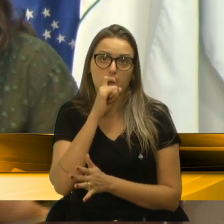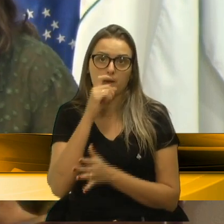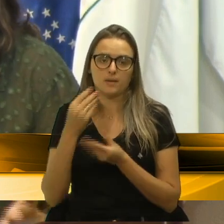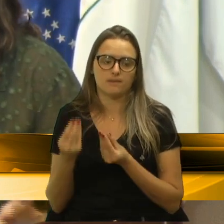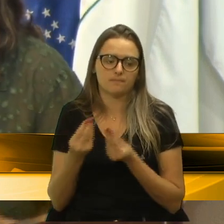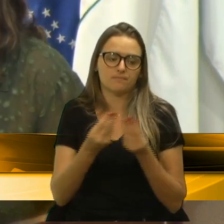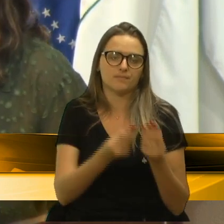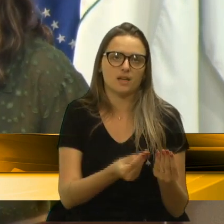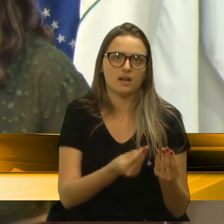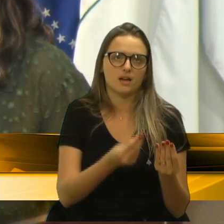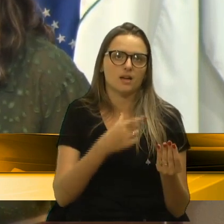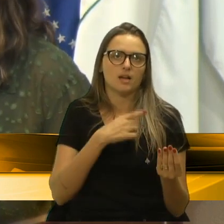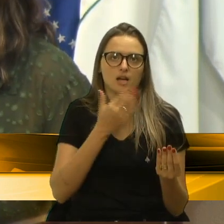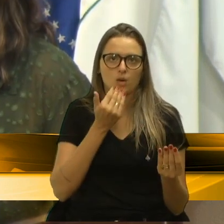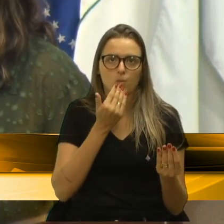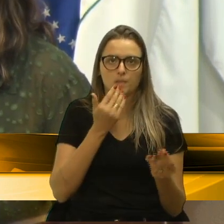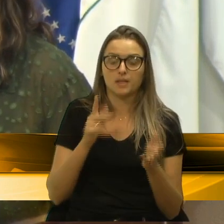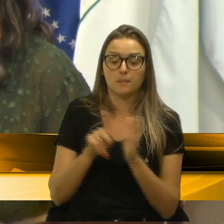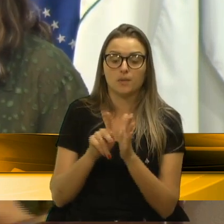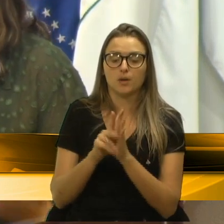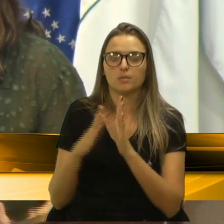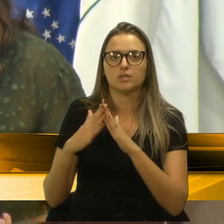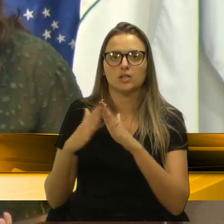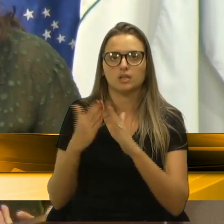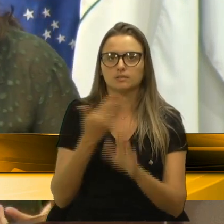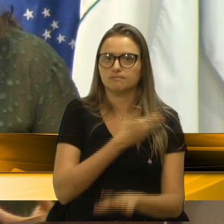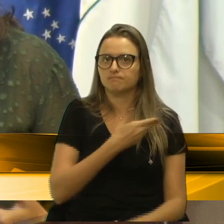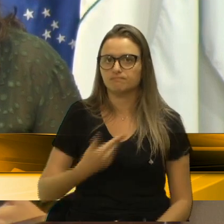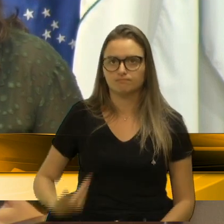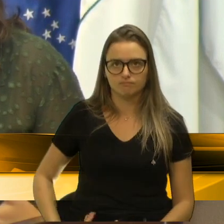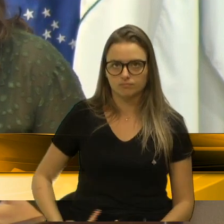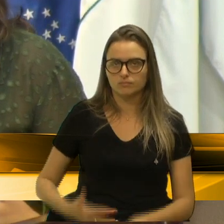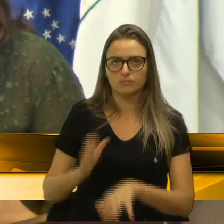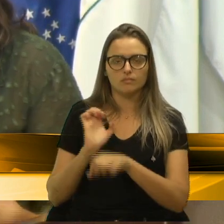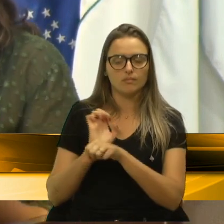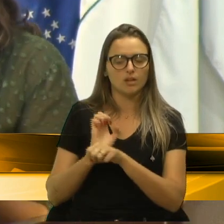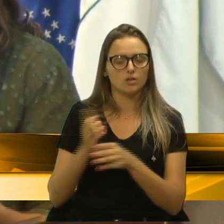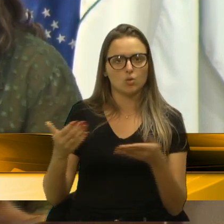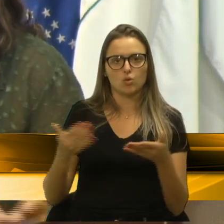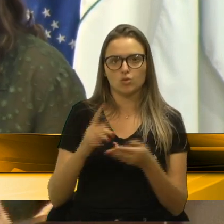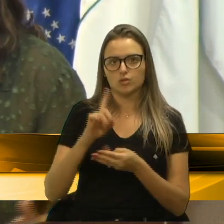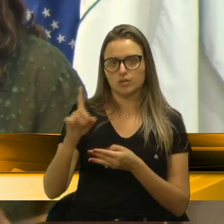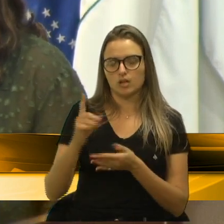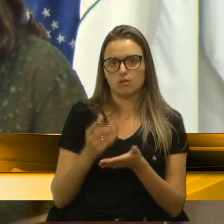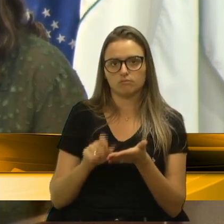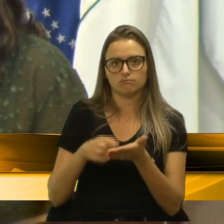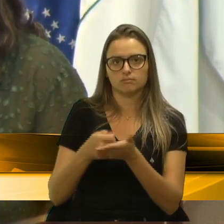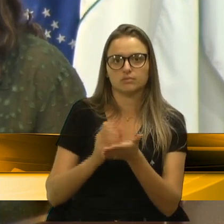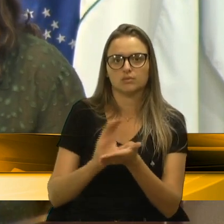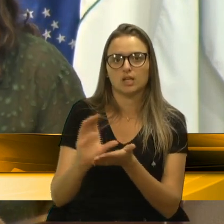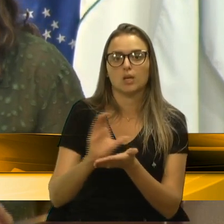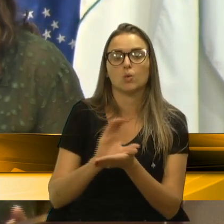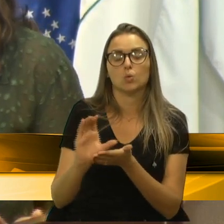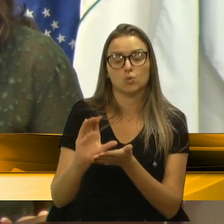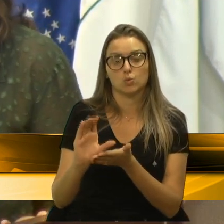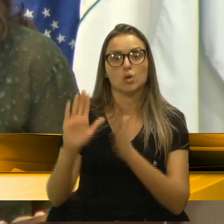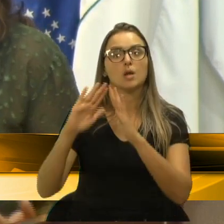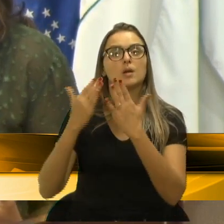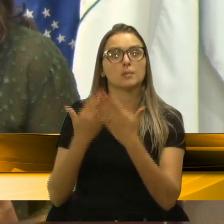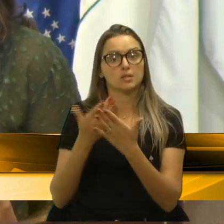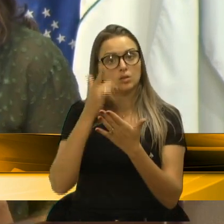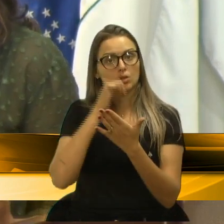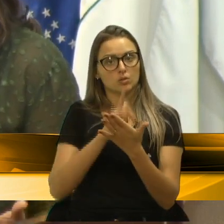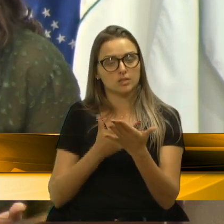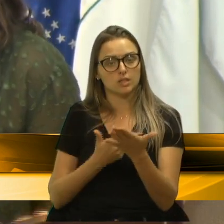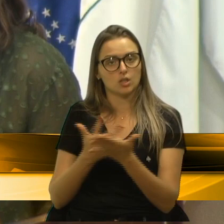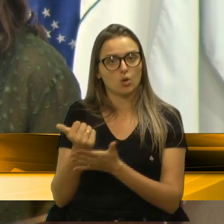estudantes tragam a merenda de casa. Então, o governo do Estado, hoje, não está disponibilizando o mínimo, que é para a pessoa